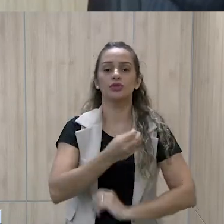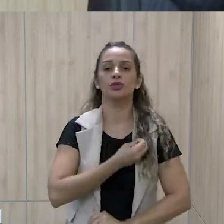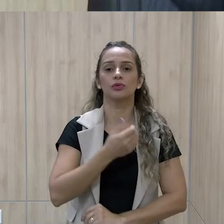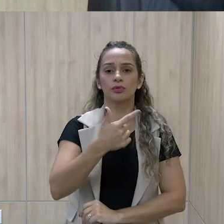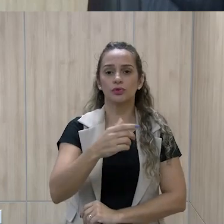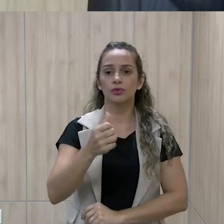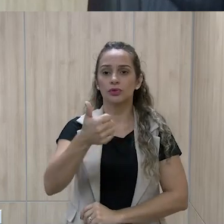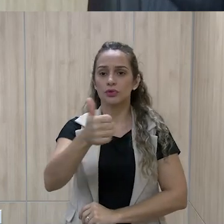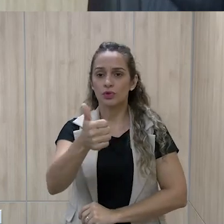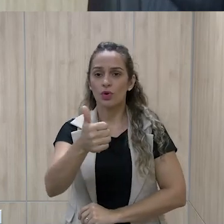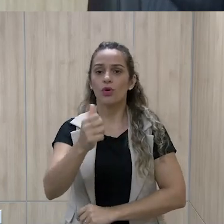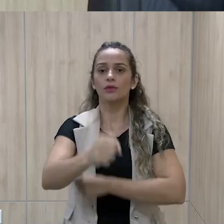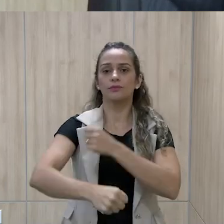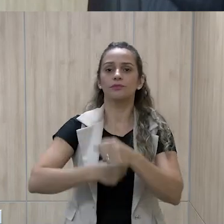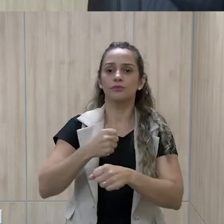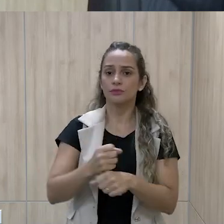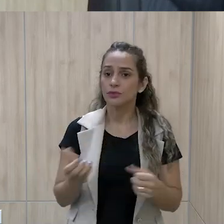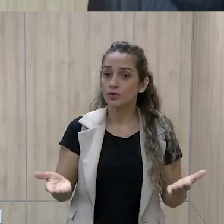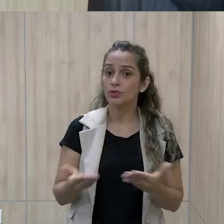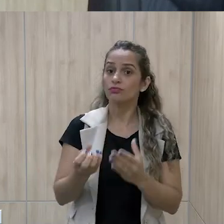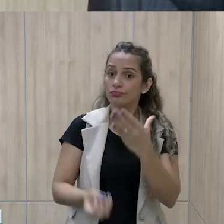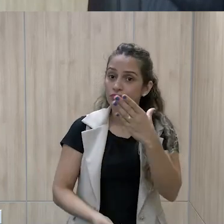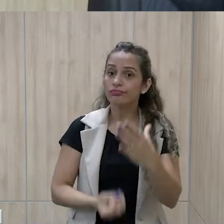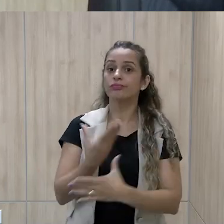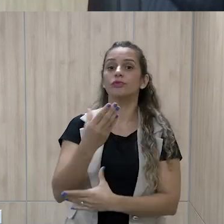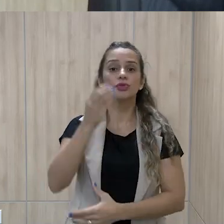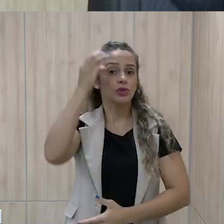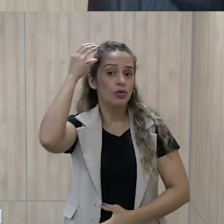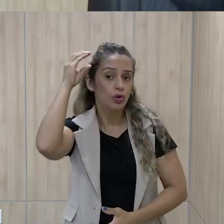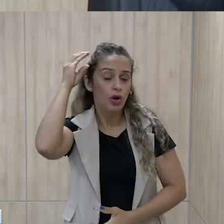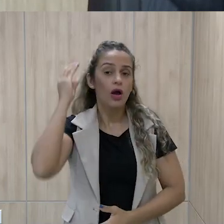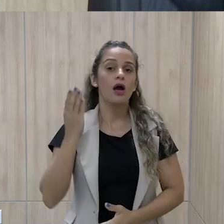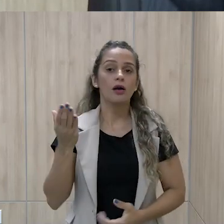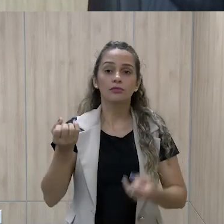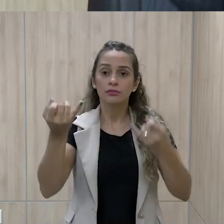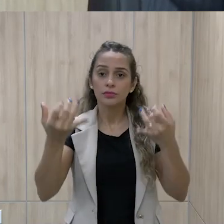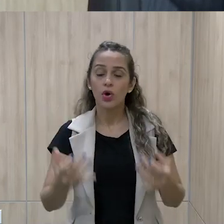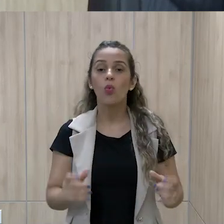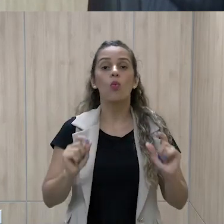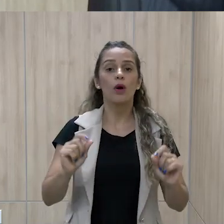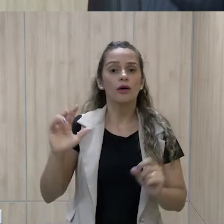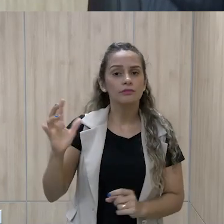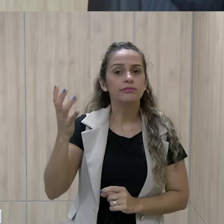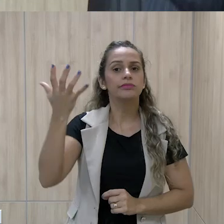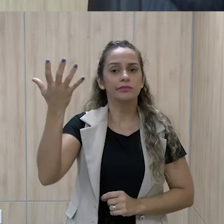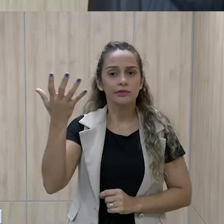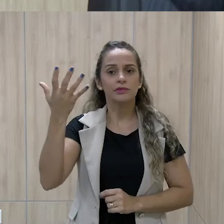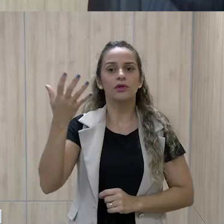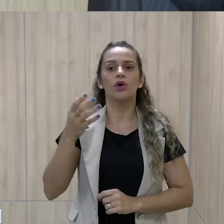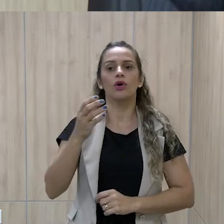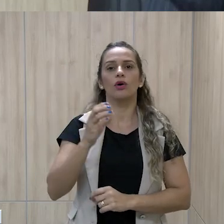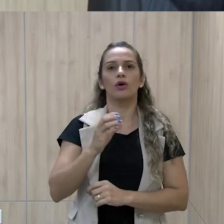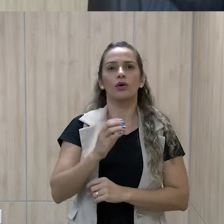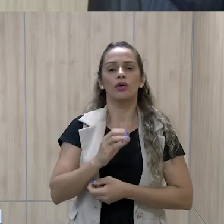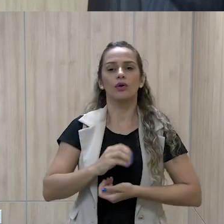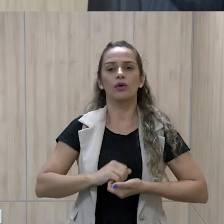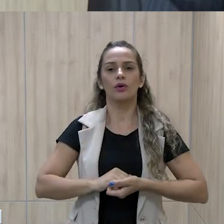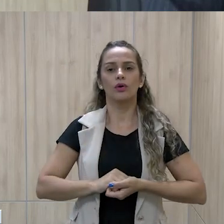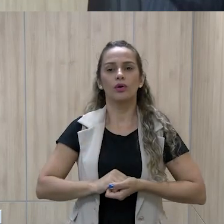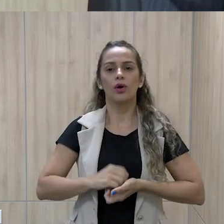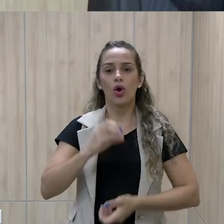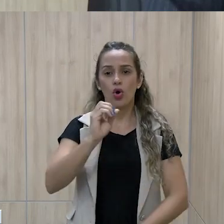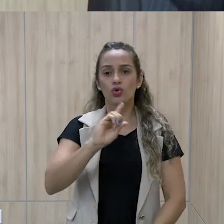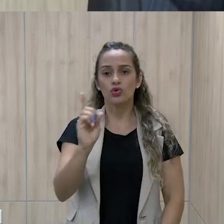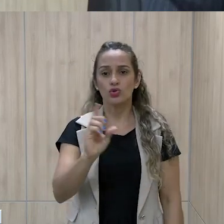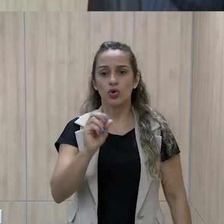projeto de lei número 211 de 2023 e autoria Deputado cirondeiro dispõe sobre a realização da